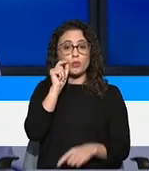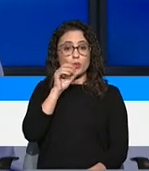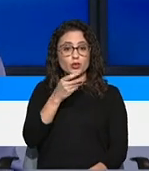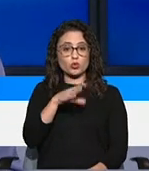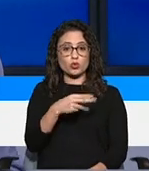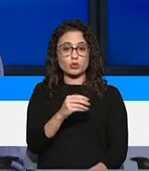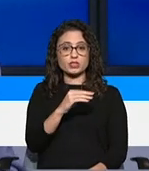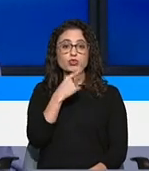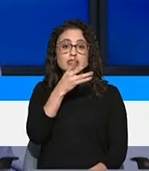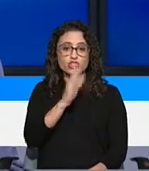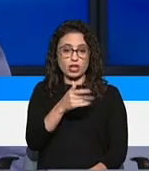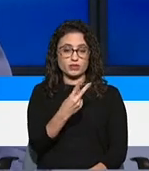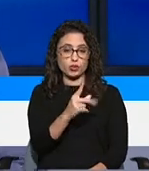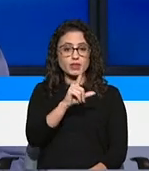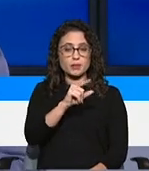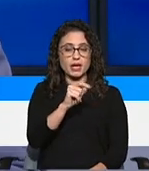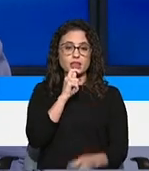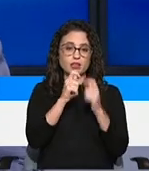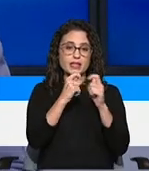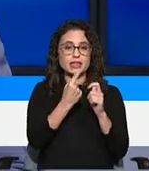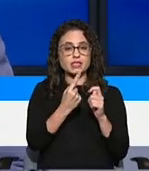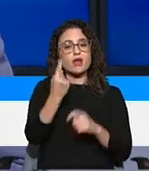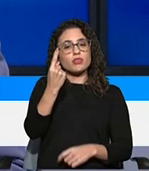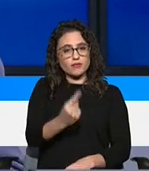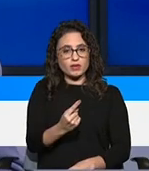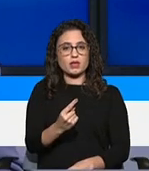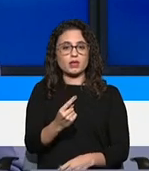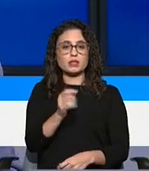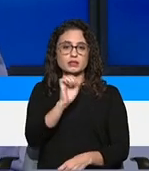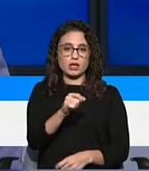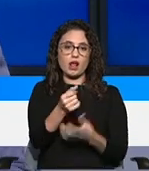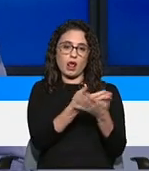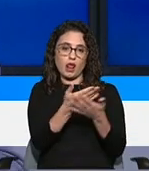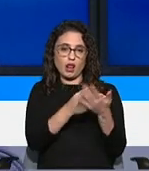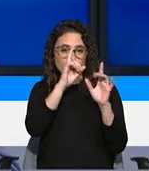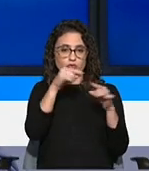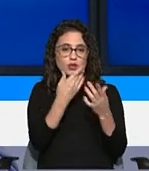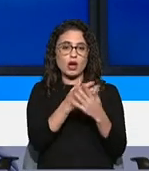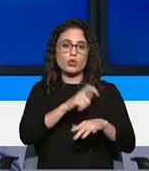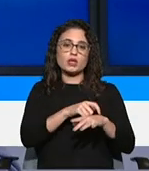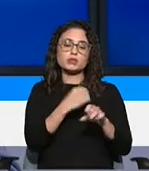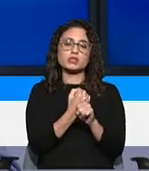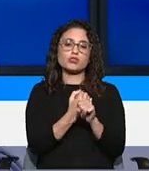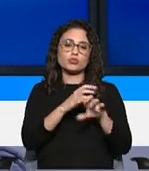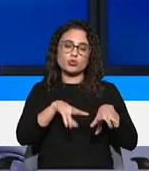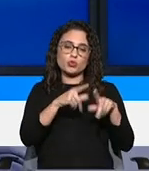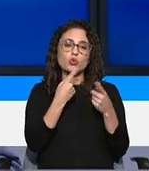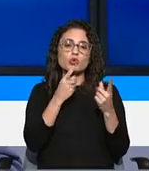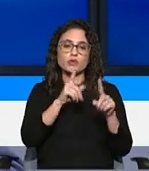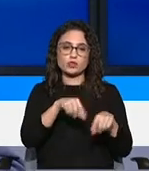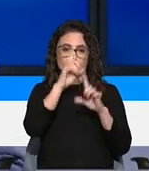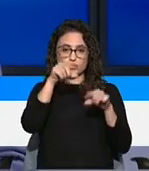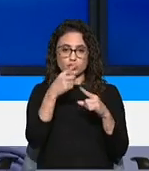entrevista que e achava que deveria de haver uma negociação com as professores de forma a recuperar o tempo de serviço para os professores como